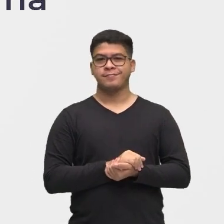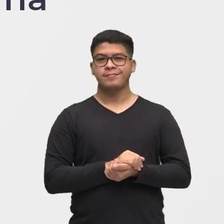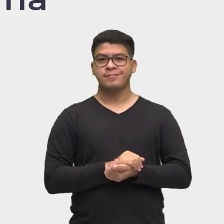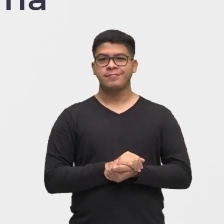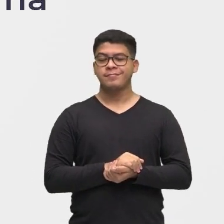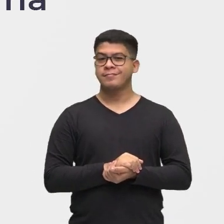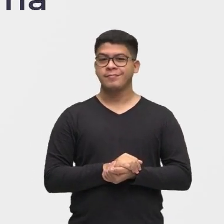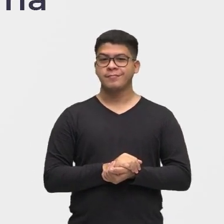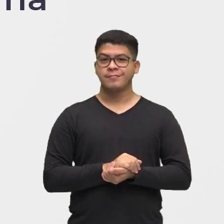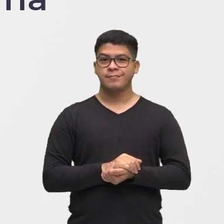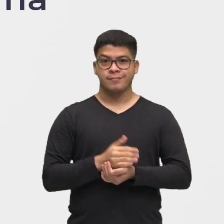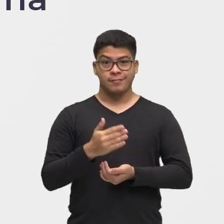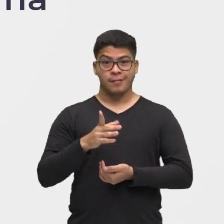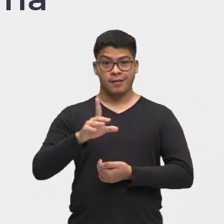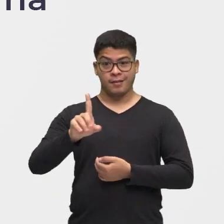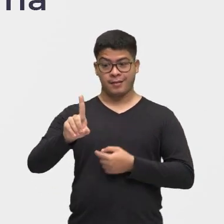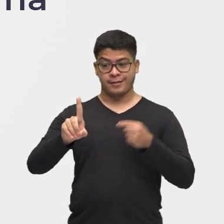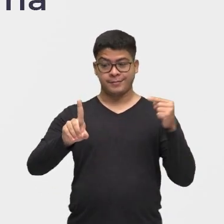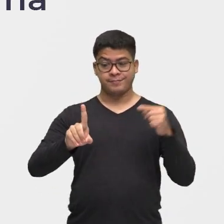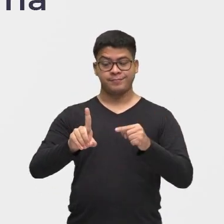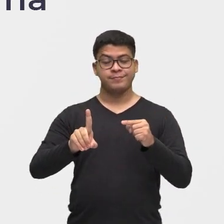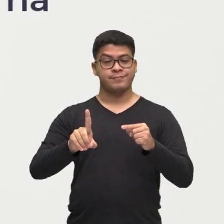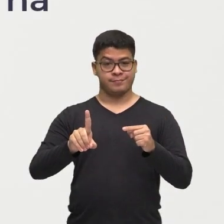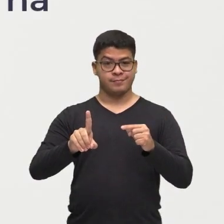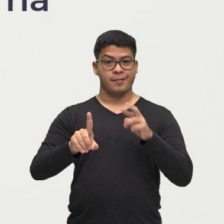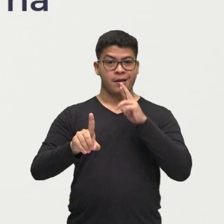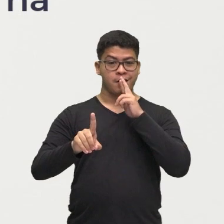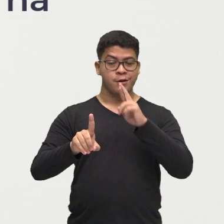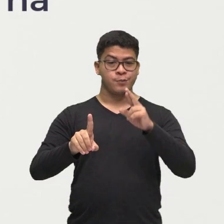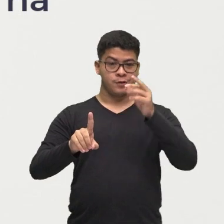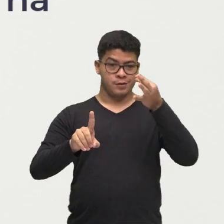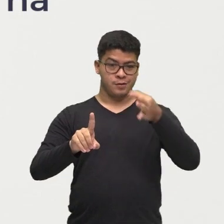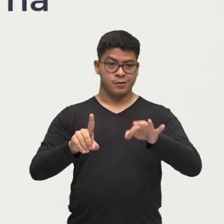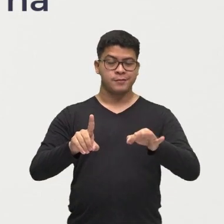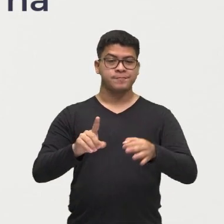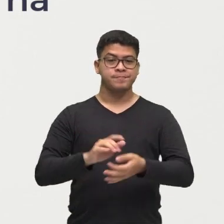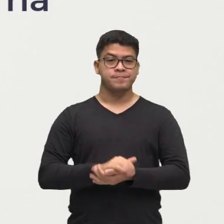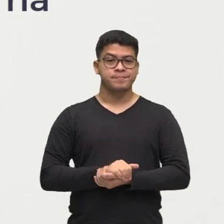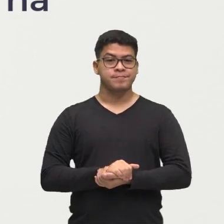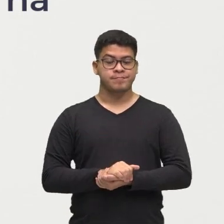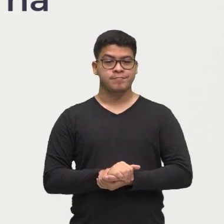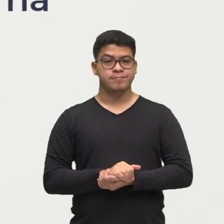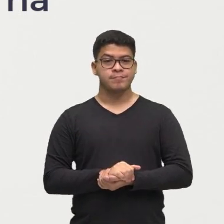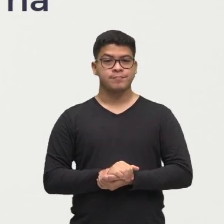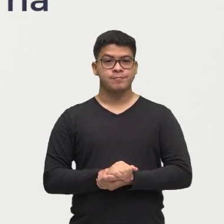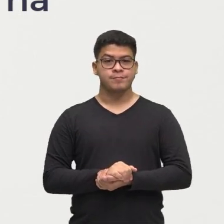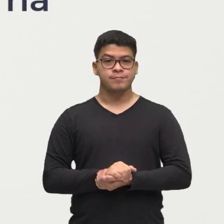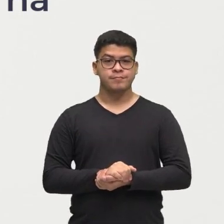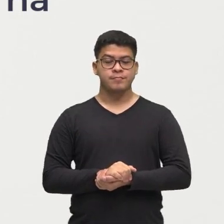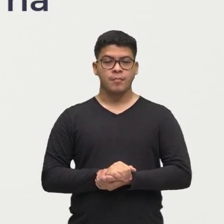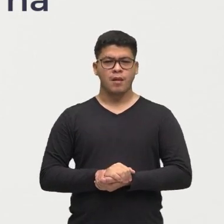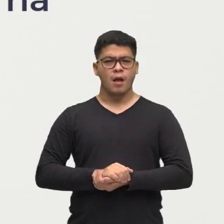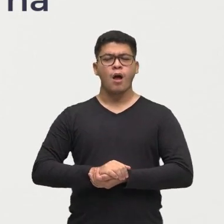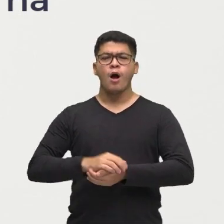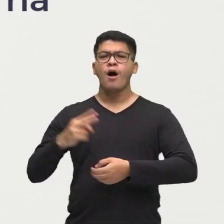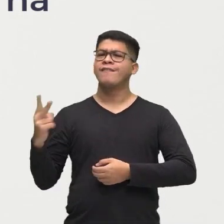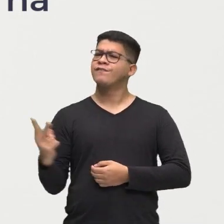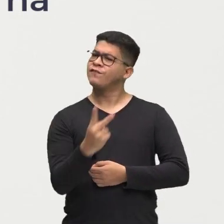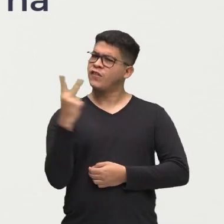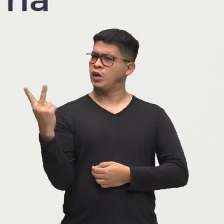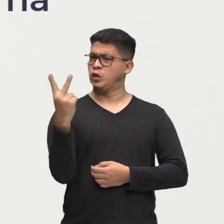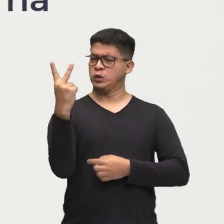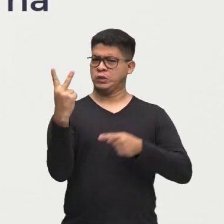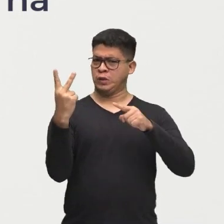a nossa letra D, certo? A supervalorização das emoções é uma característica marcante